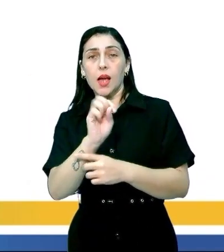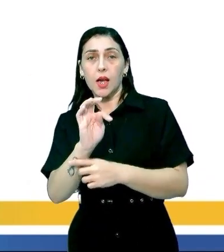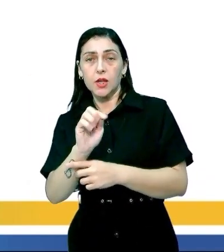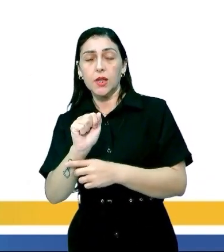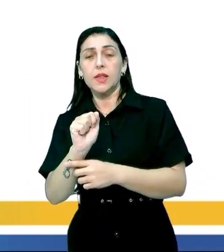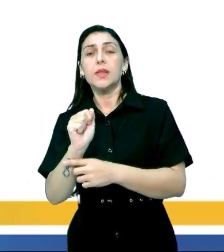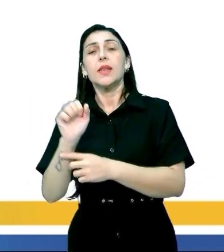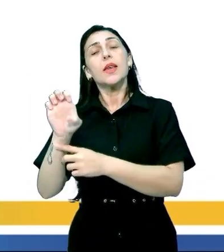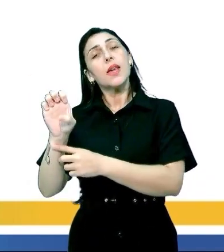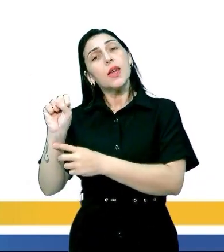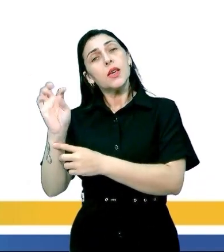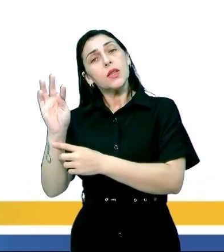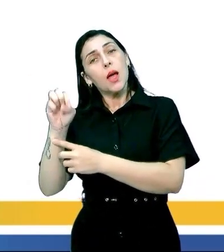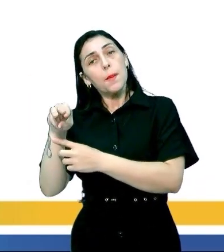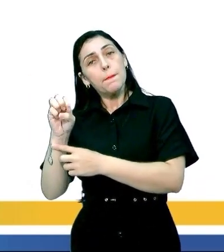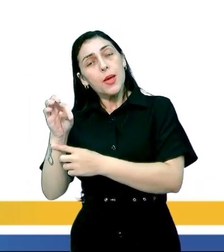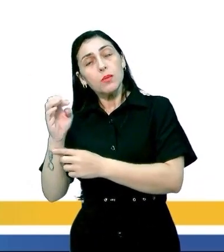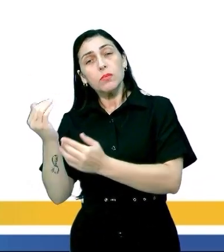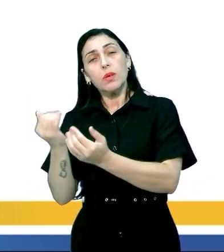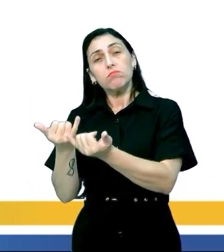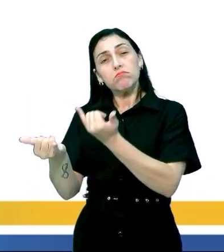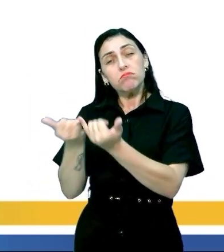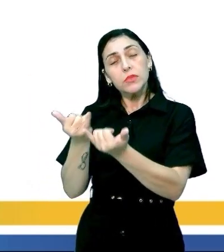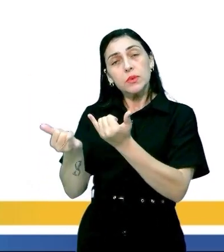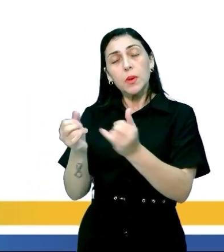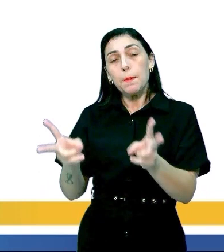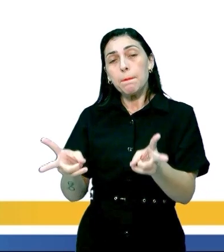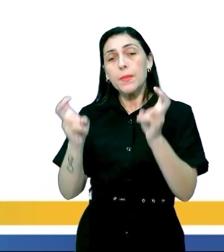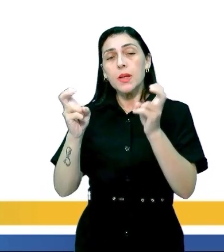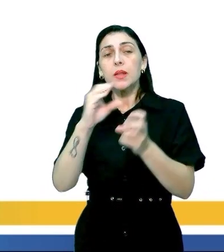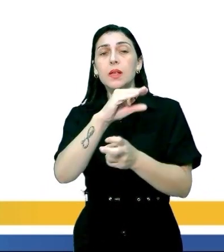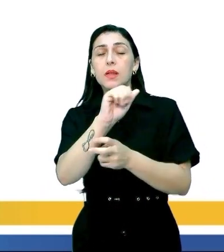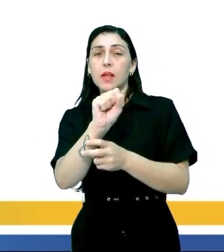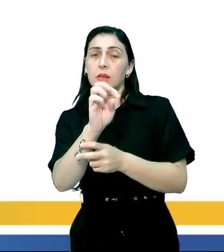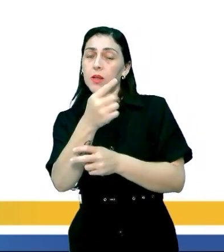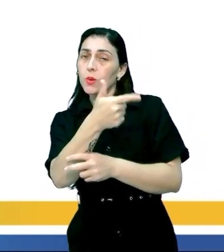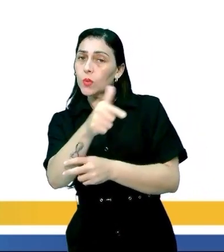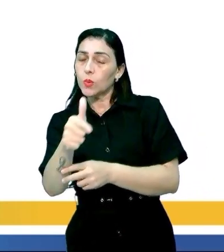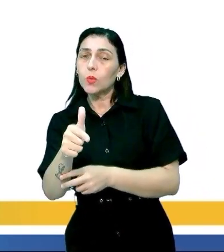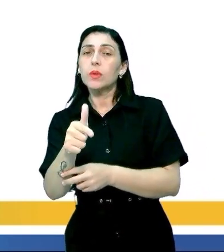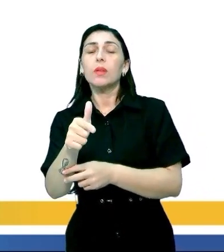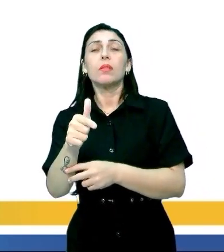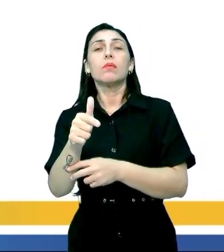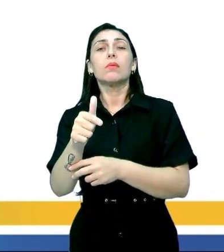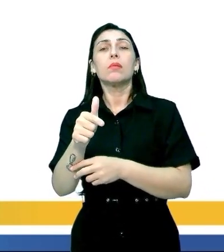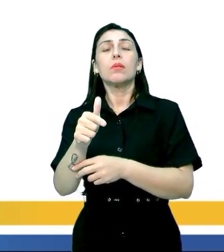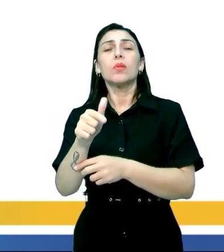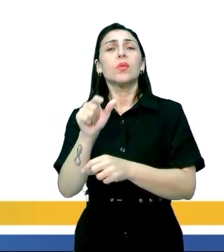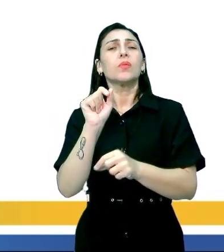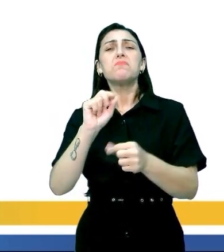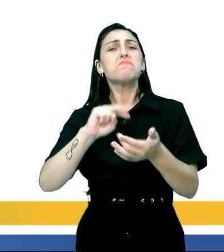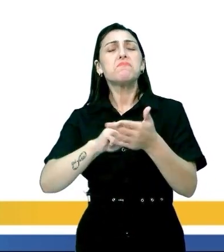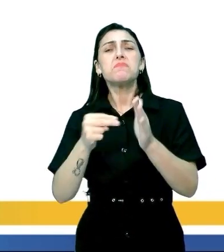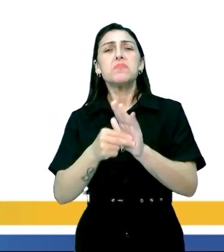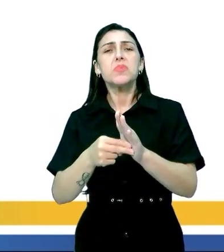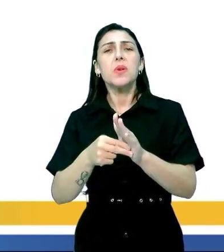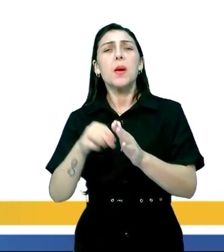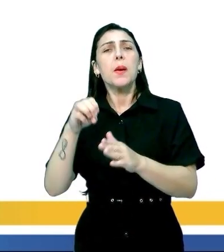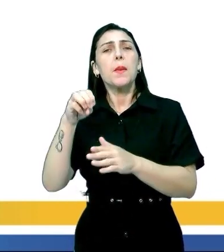bem semelhante, né? Percebam que nas castas não há mobilidade. O que isso quer dizer?